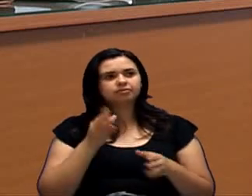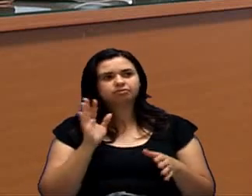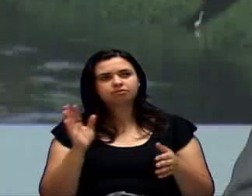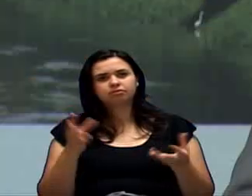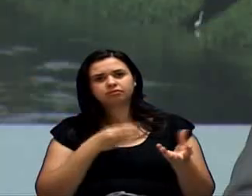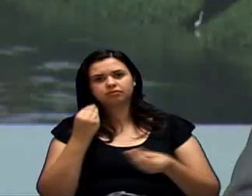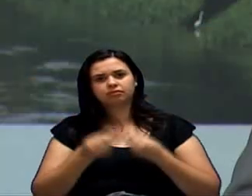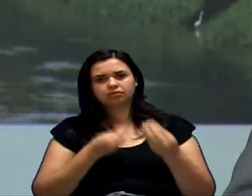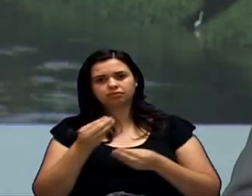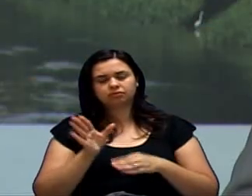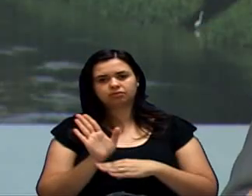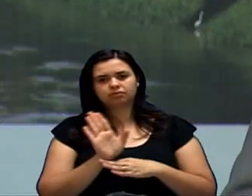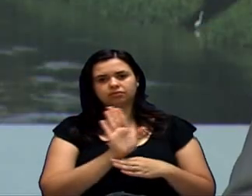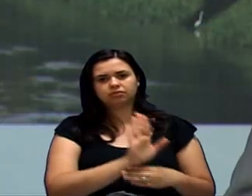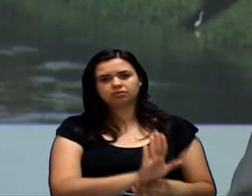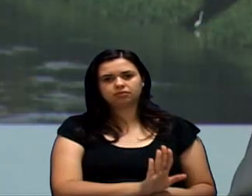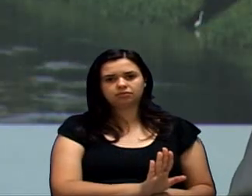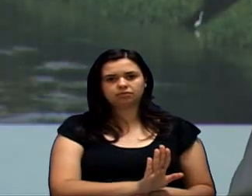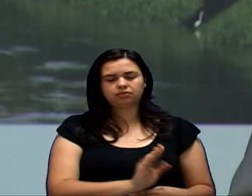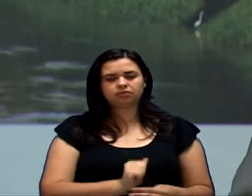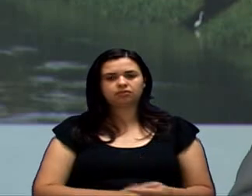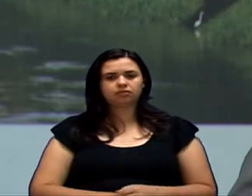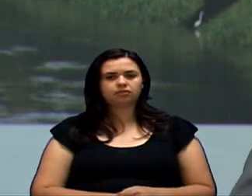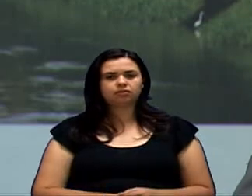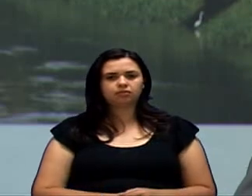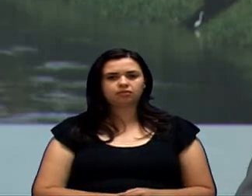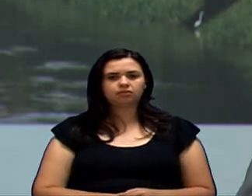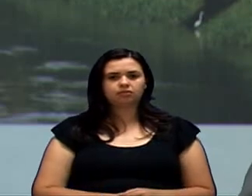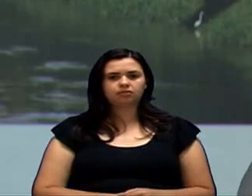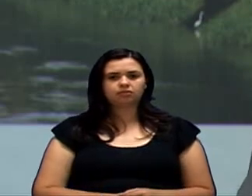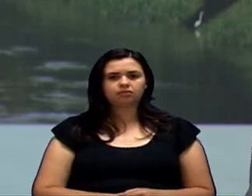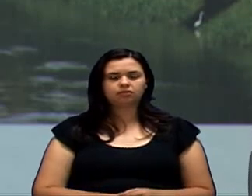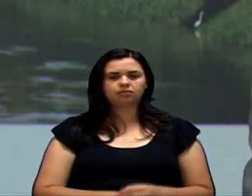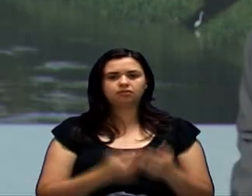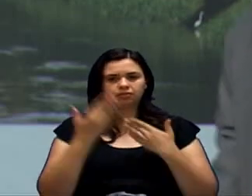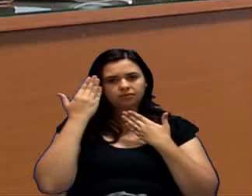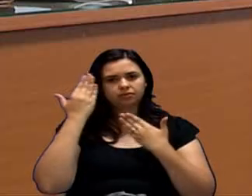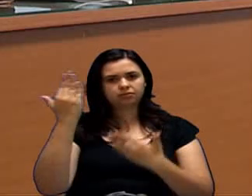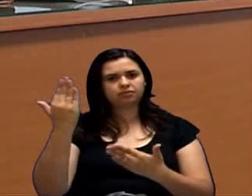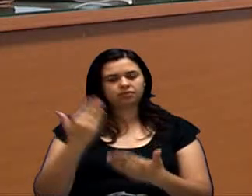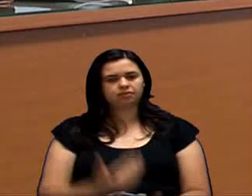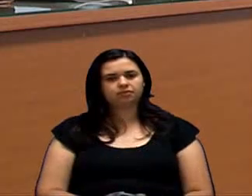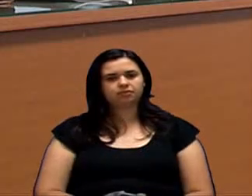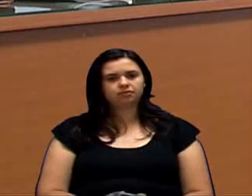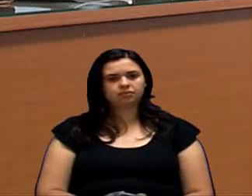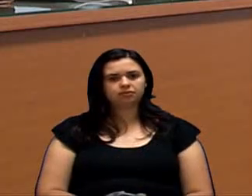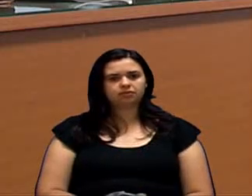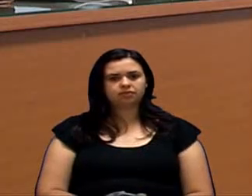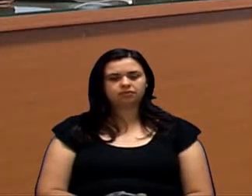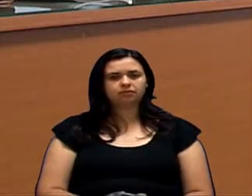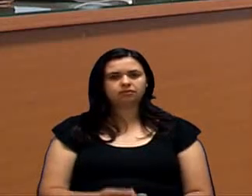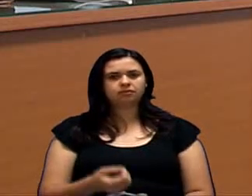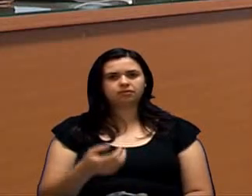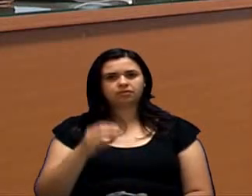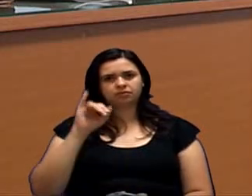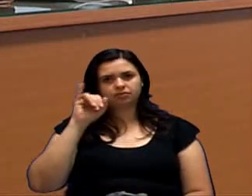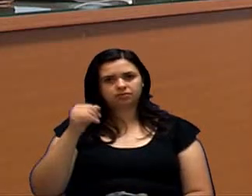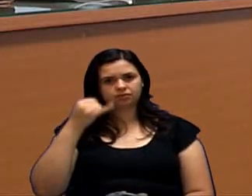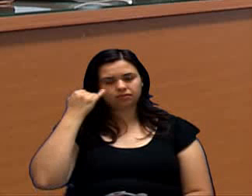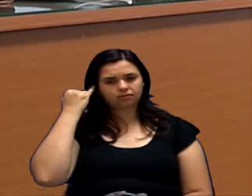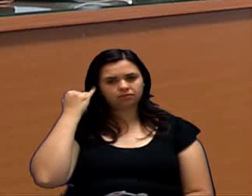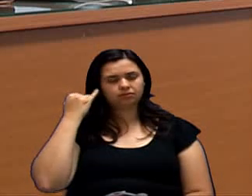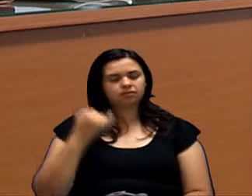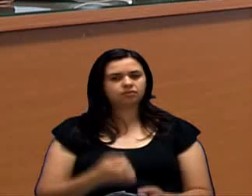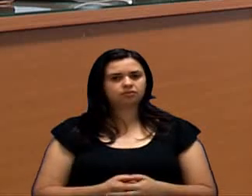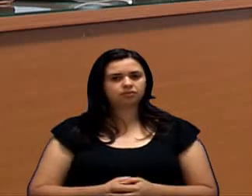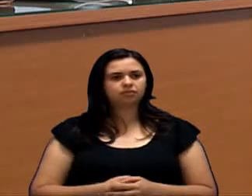solução desses problemas dentro da fundação. Obrigado, senhor presidente. Obrigado, vereador João Donizete. Agora, a líder